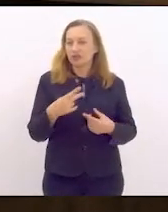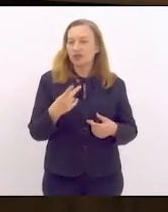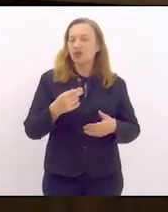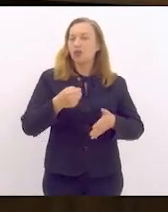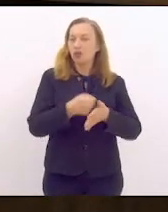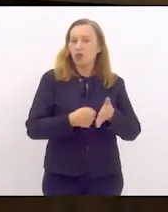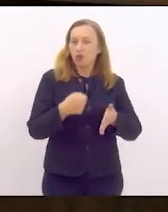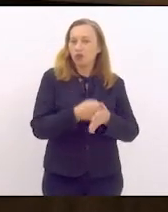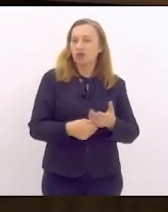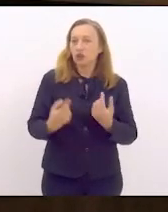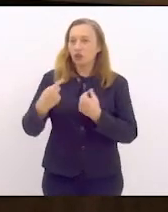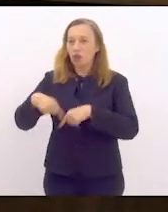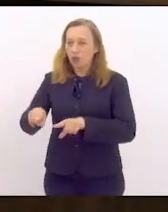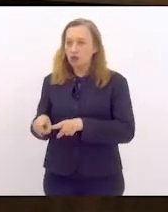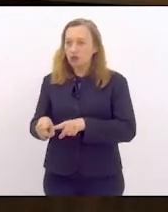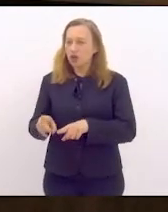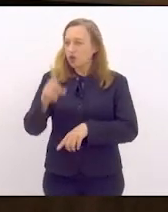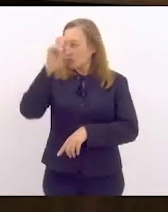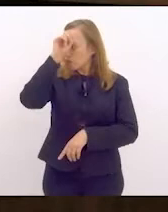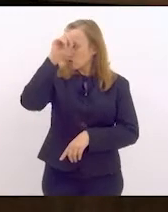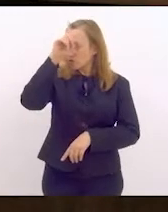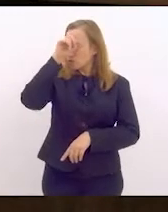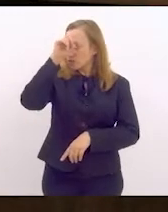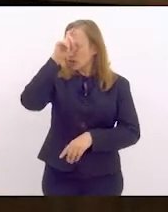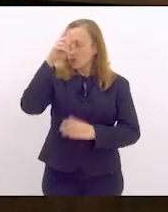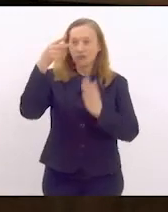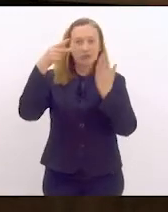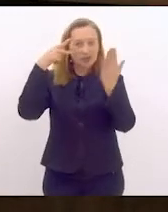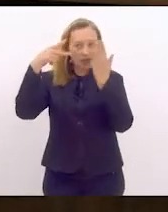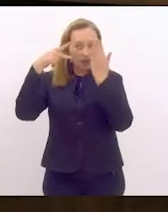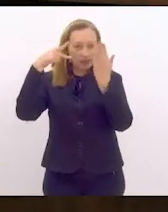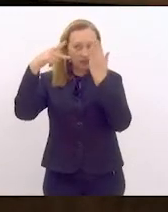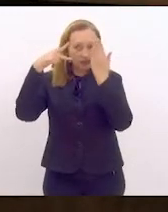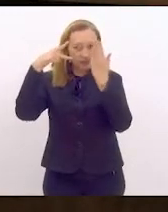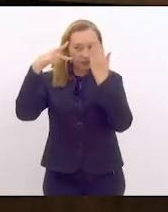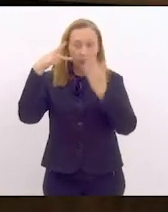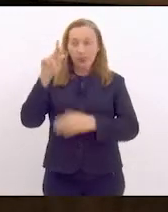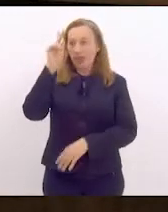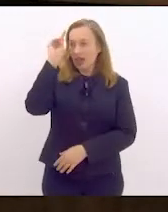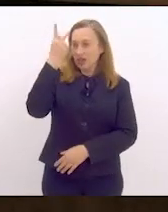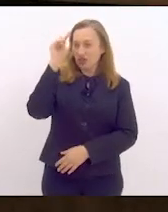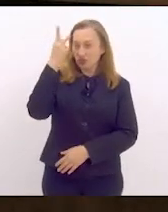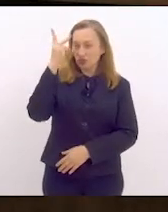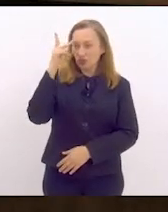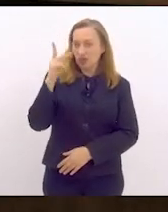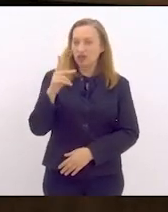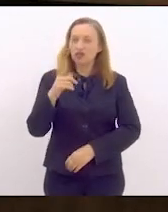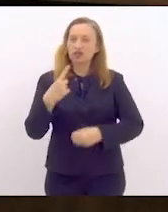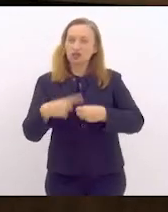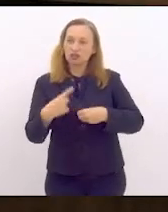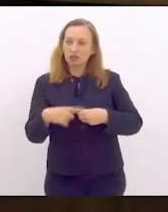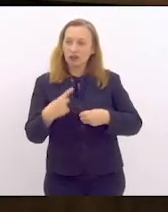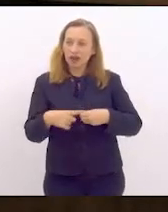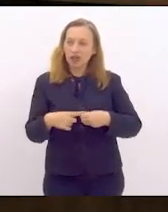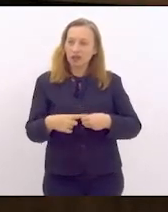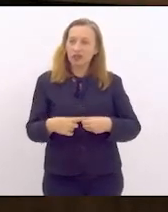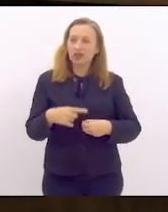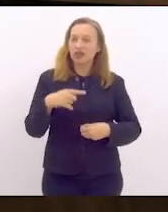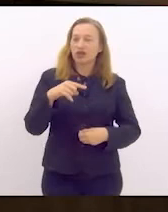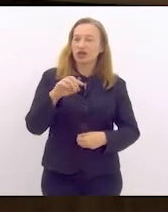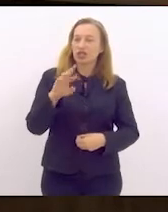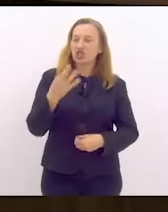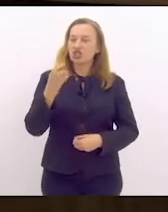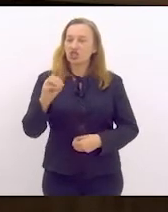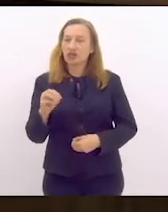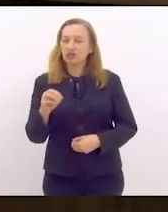luta antimanicomial, não é? Ele surge para resgatar a história de bairros como Engenho de Dentro,